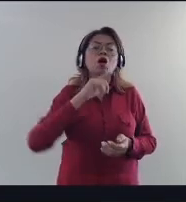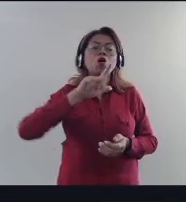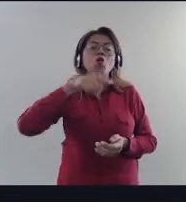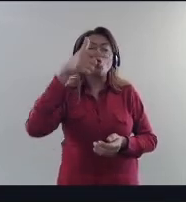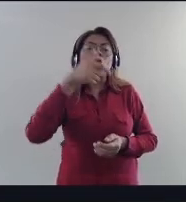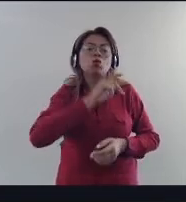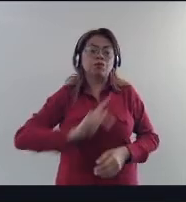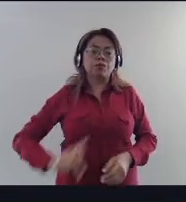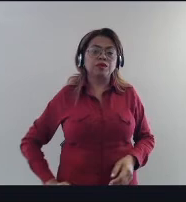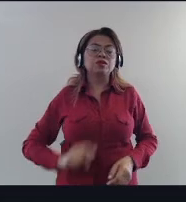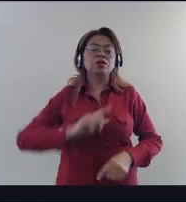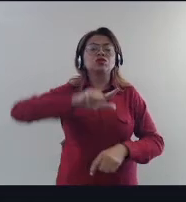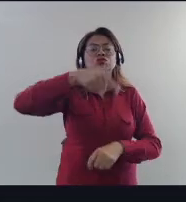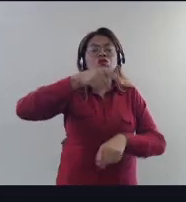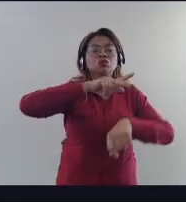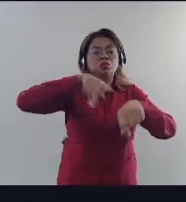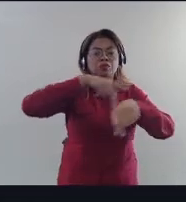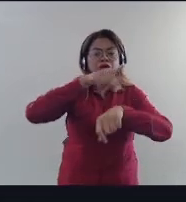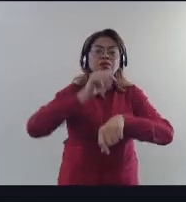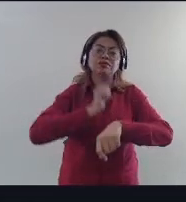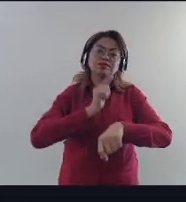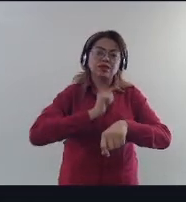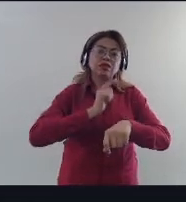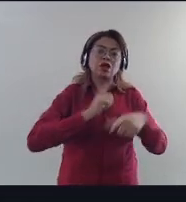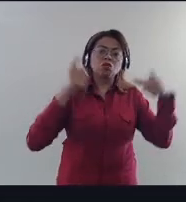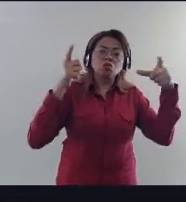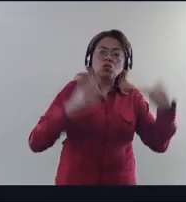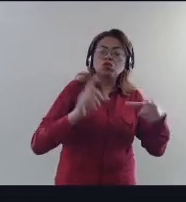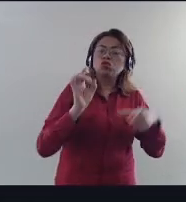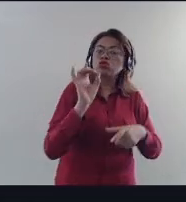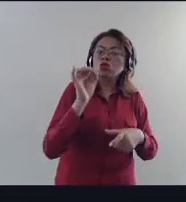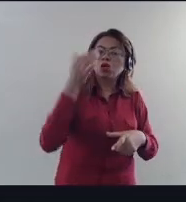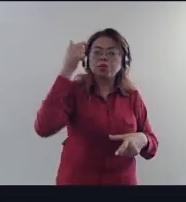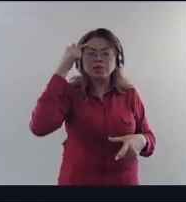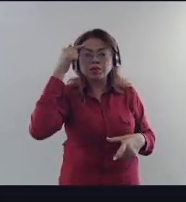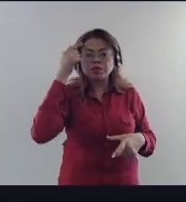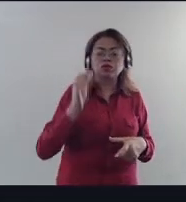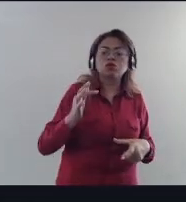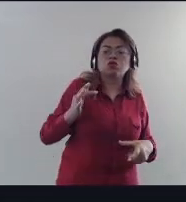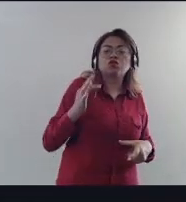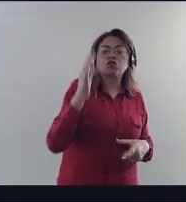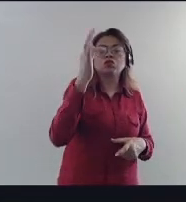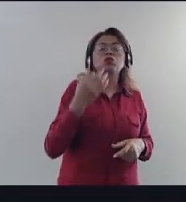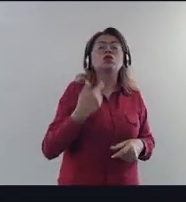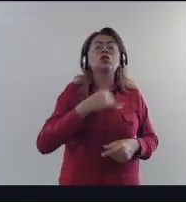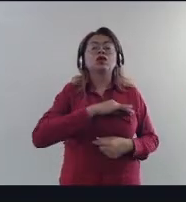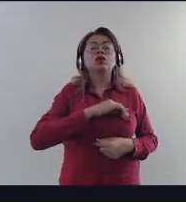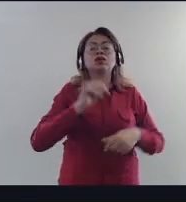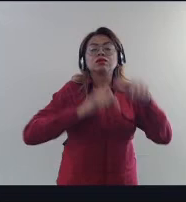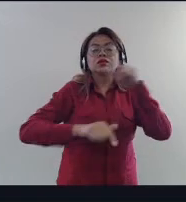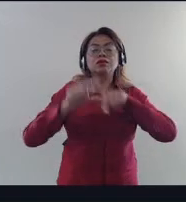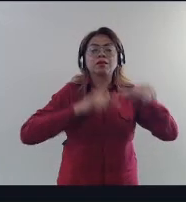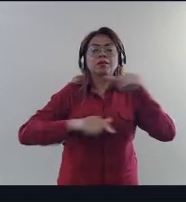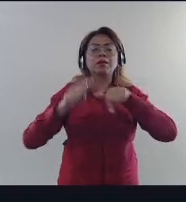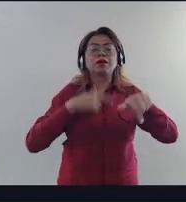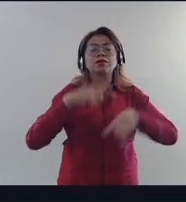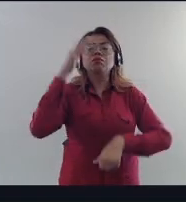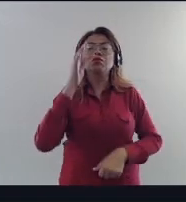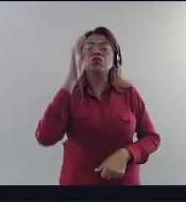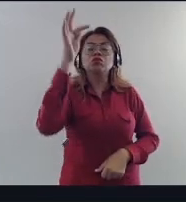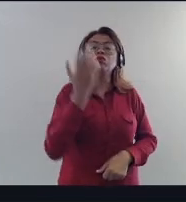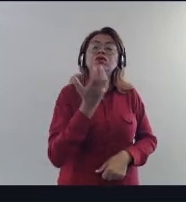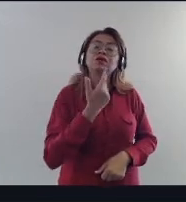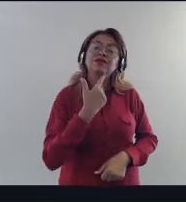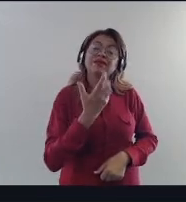tem, inclusive, um departamento de futurismo dentro do governo deles e eles estão trabalhando no futuro